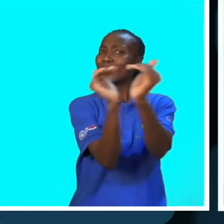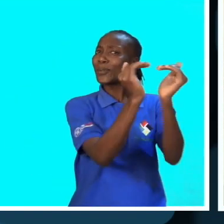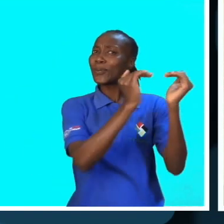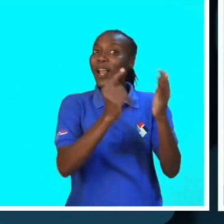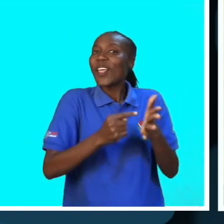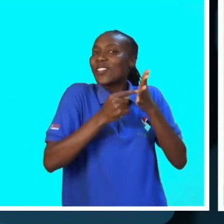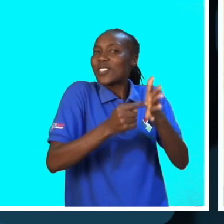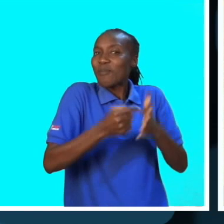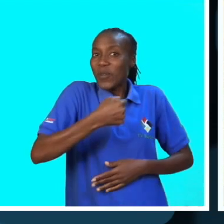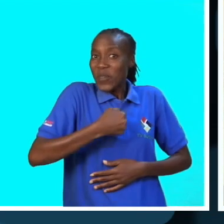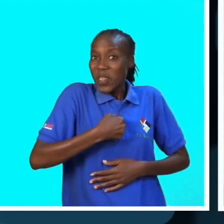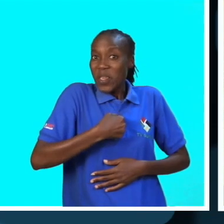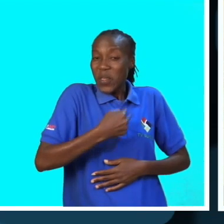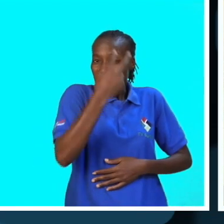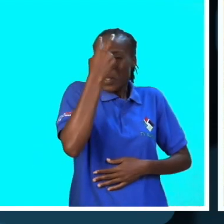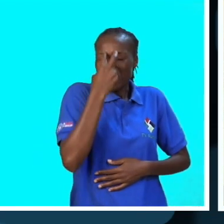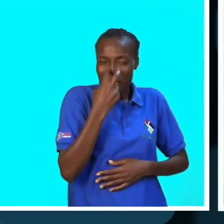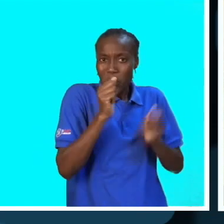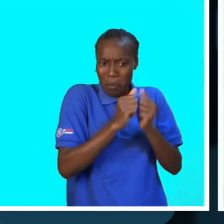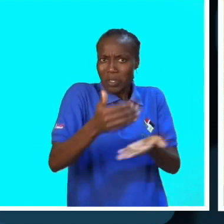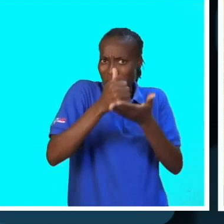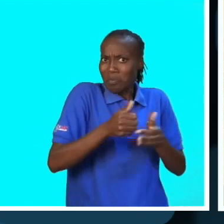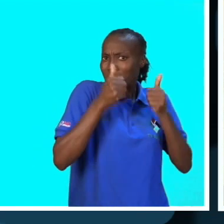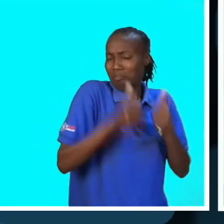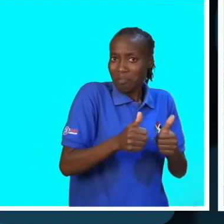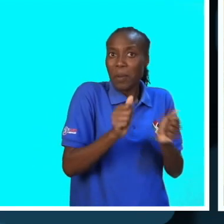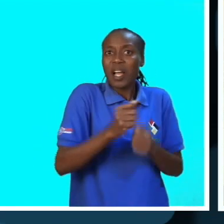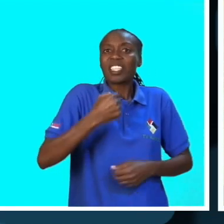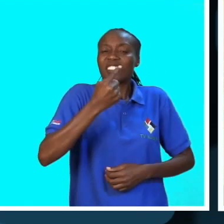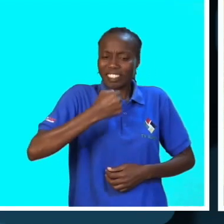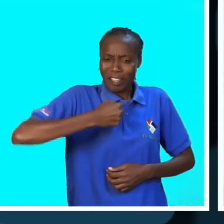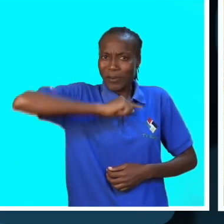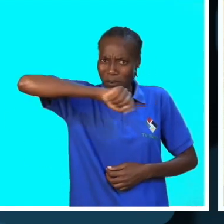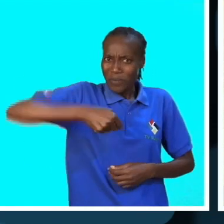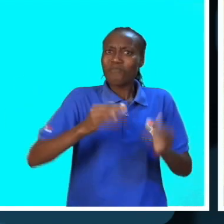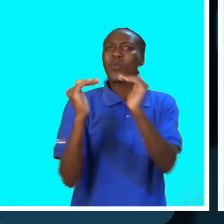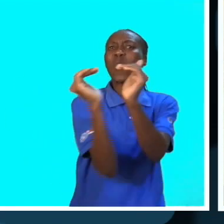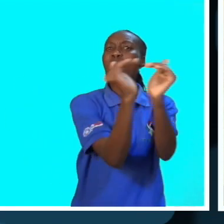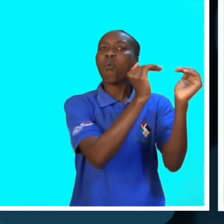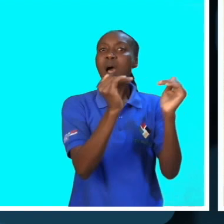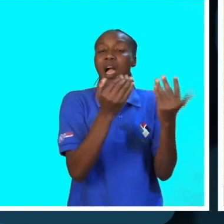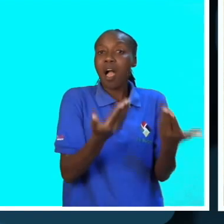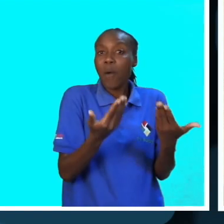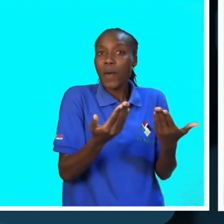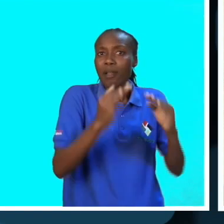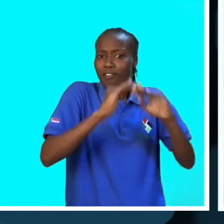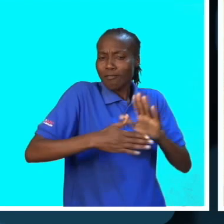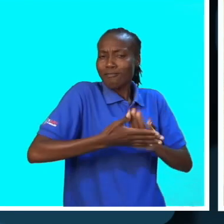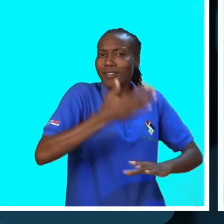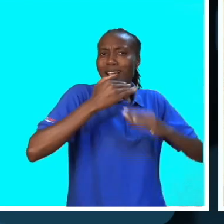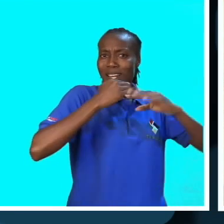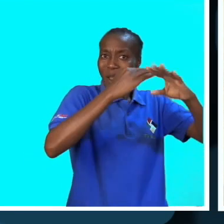iguais, embora, por exemplo, agora eu não vejo a cor, mas sou igual a partir de tudo que os outros também estão.